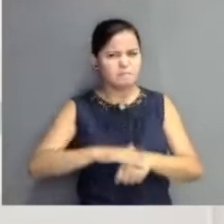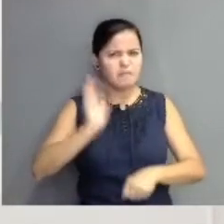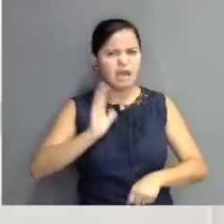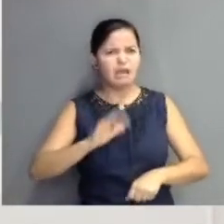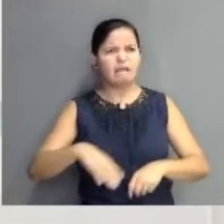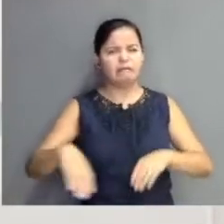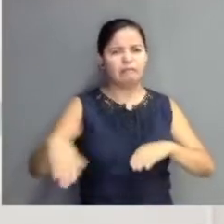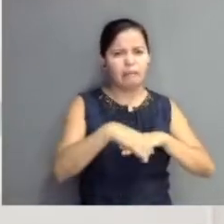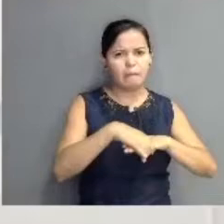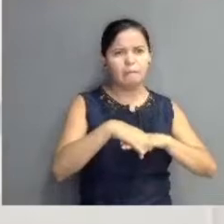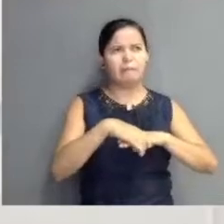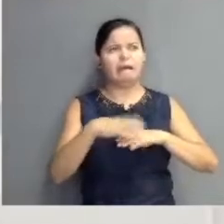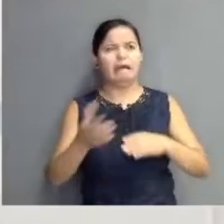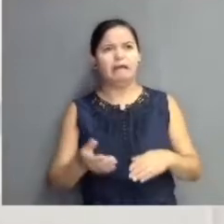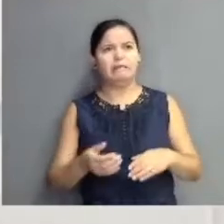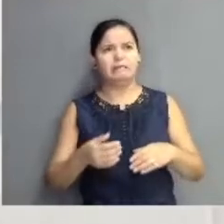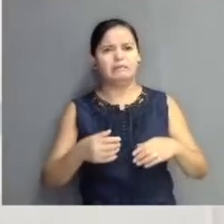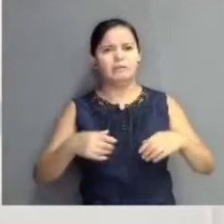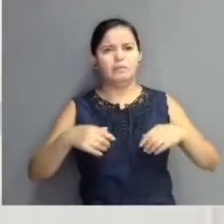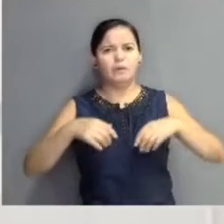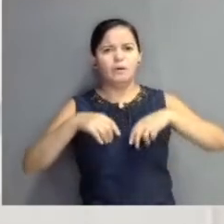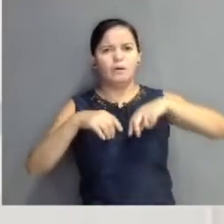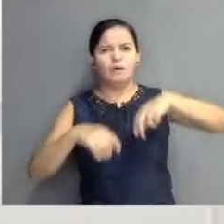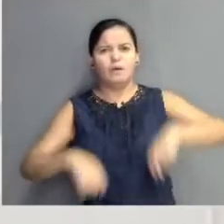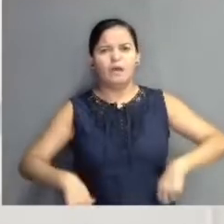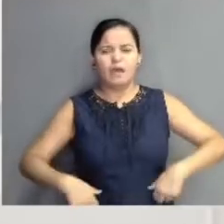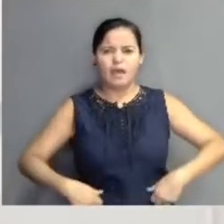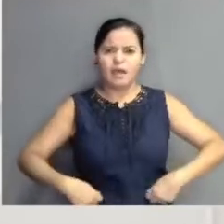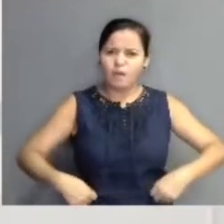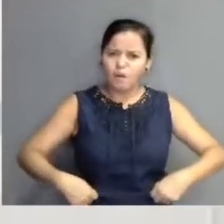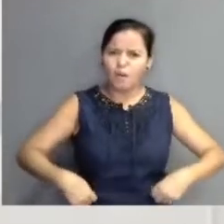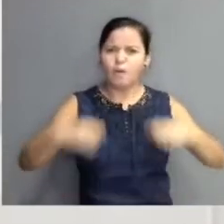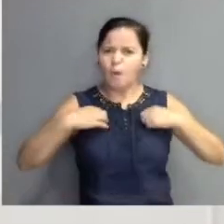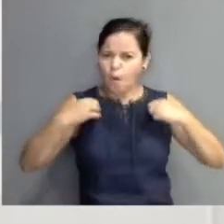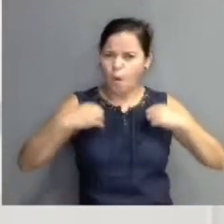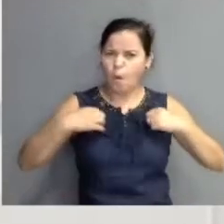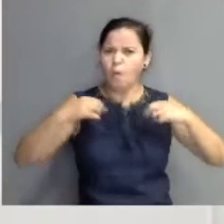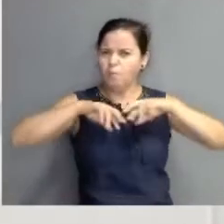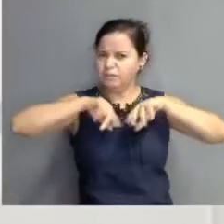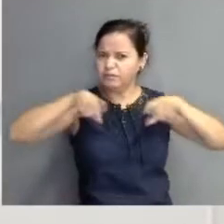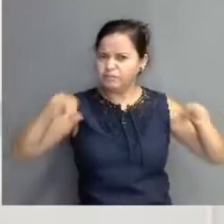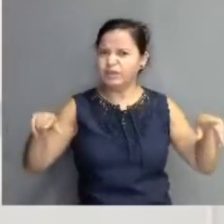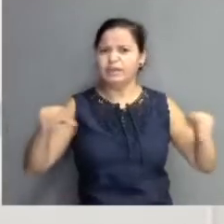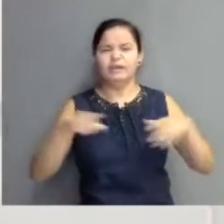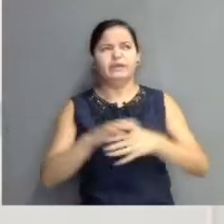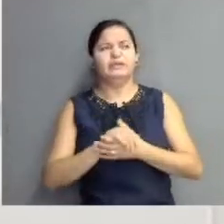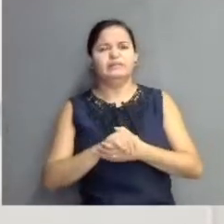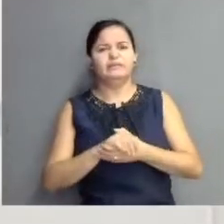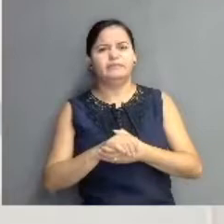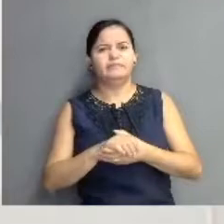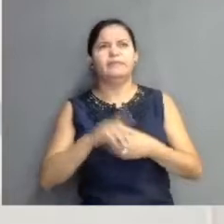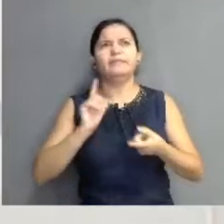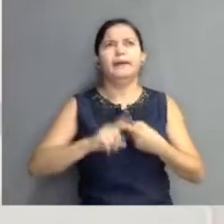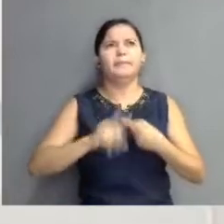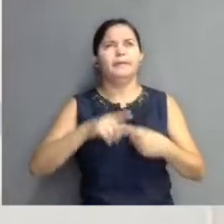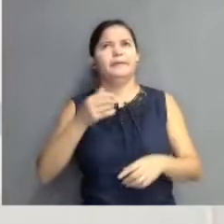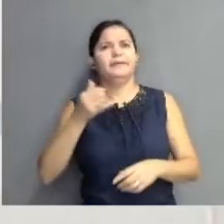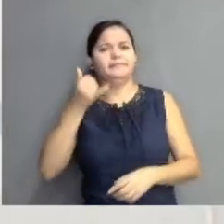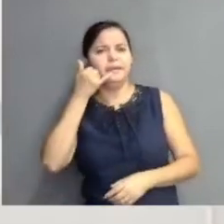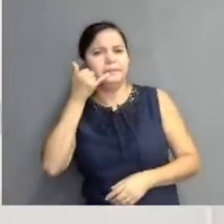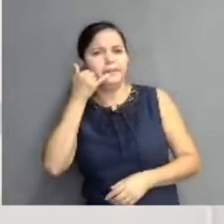sapato, tantos números de calça, tanto número de celular? Tem pessoas que trocam celular, se duvidar, a cada 6 meses, ou a cada lançamento de um novo